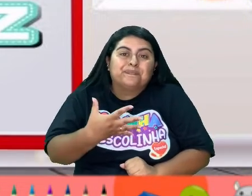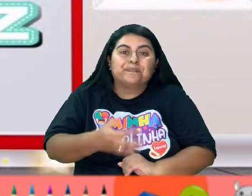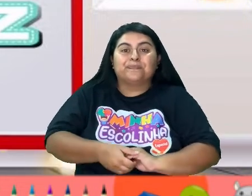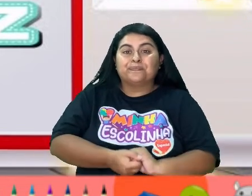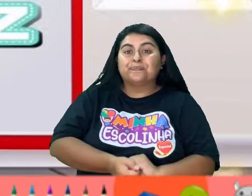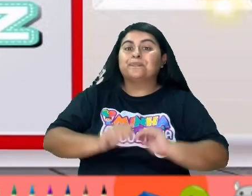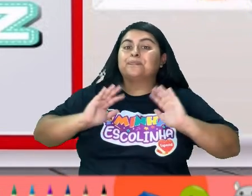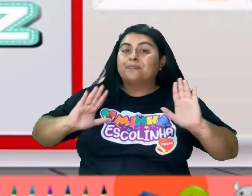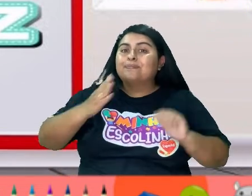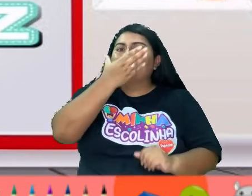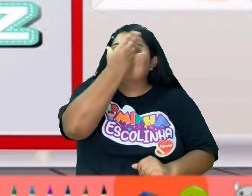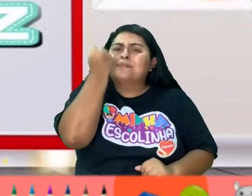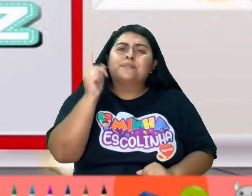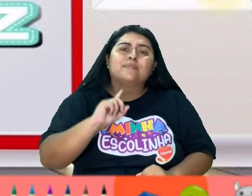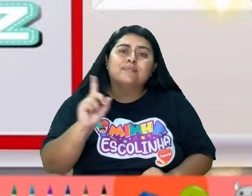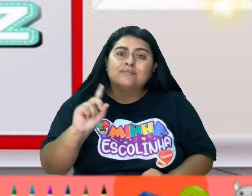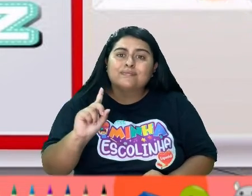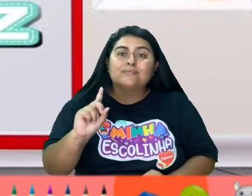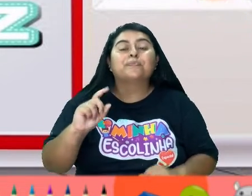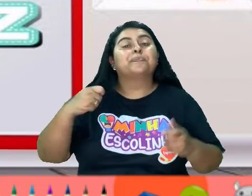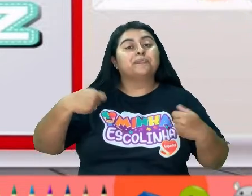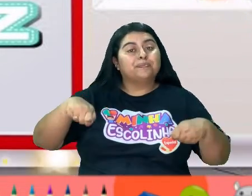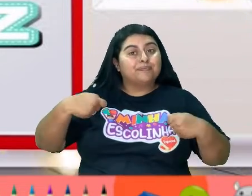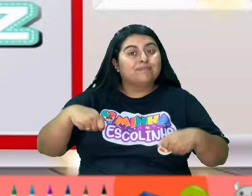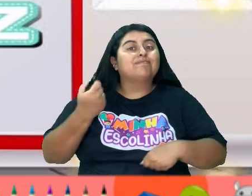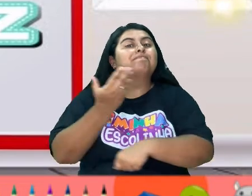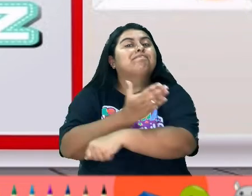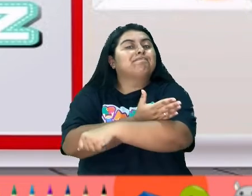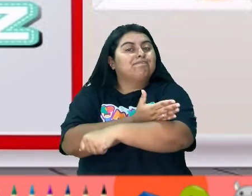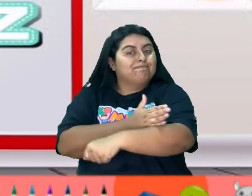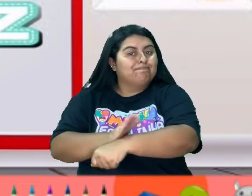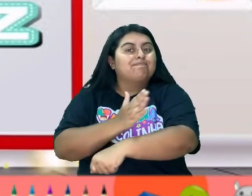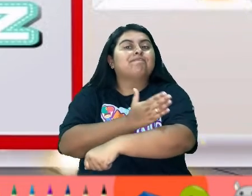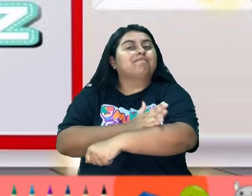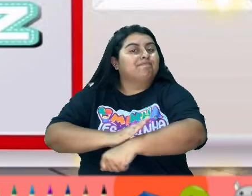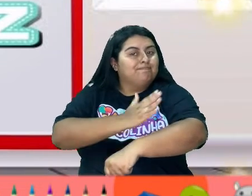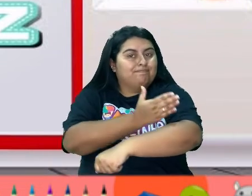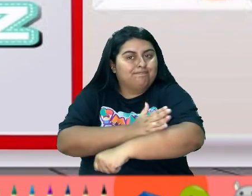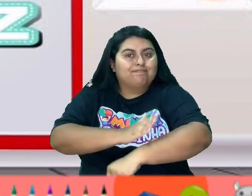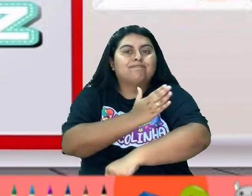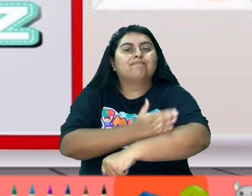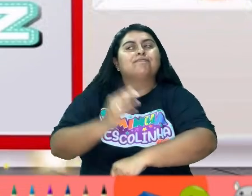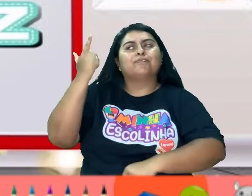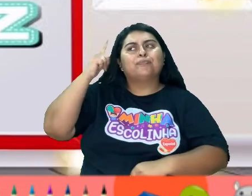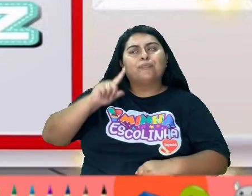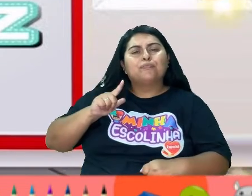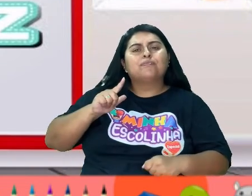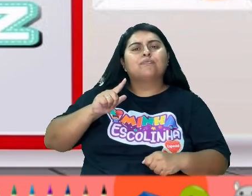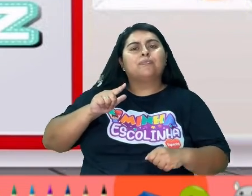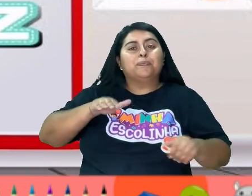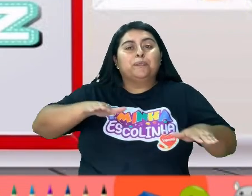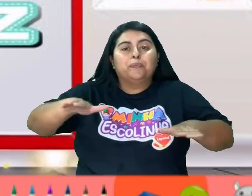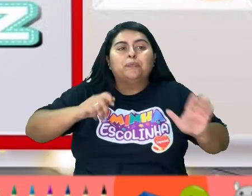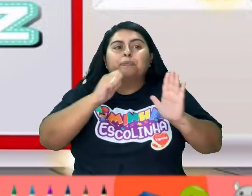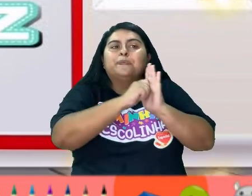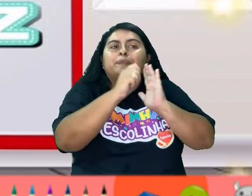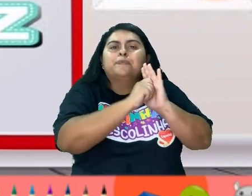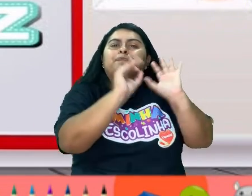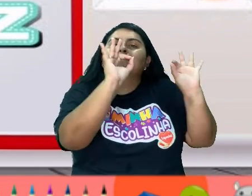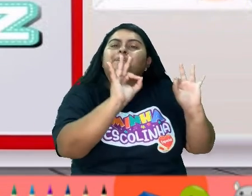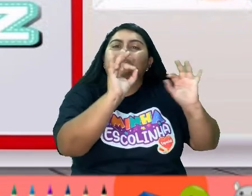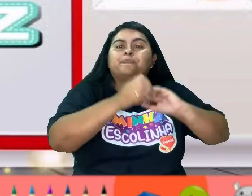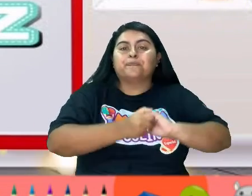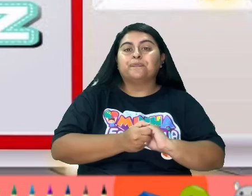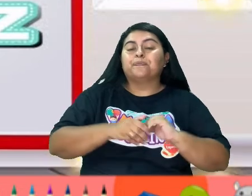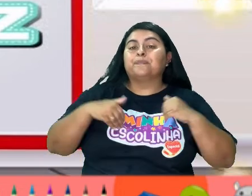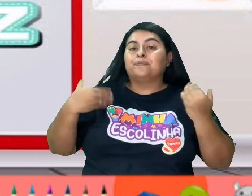que bom! Então não se esqueçam, viu? Tem que treinar bastante para o movimento sair certinho, ok?